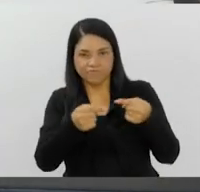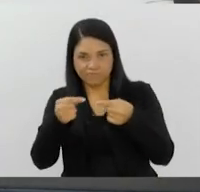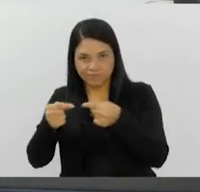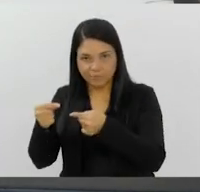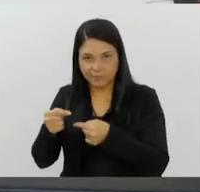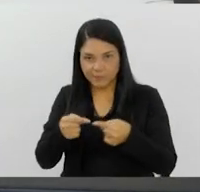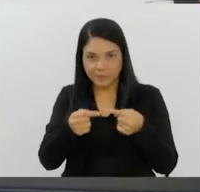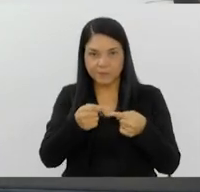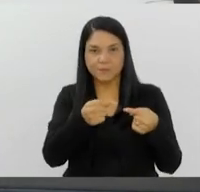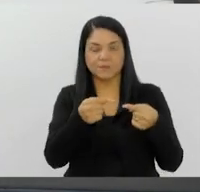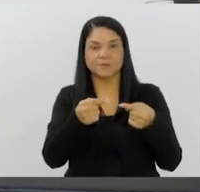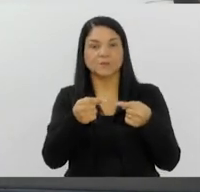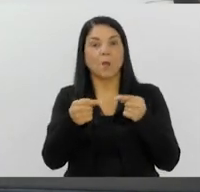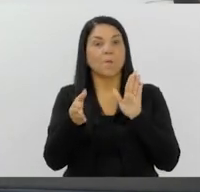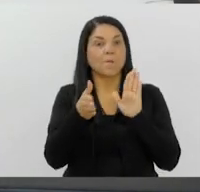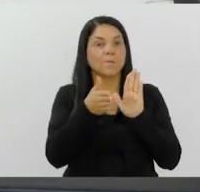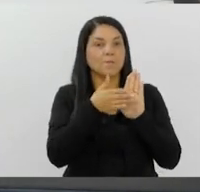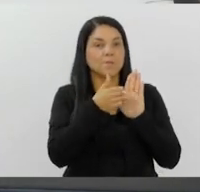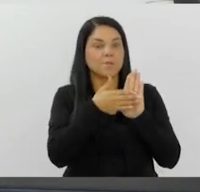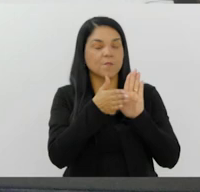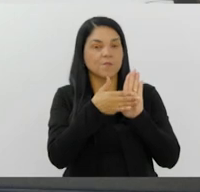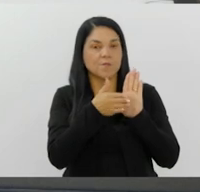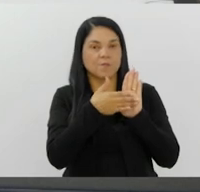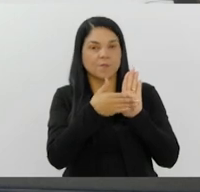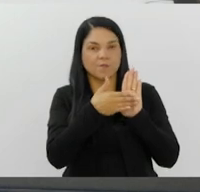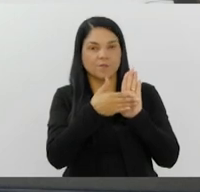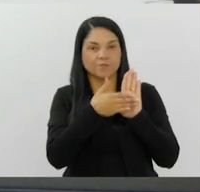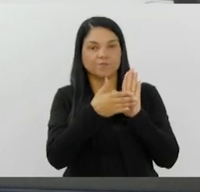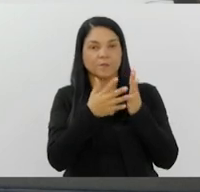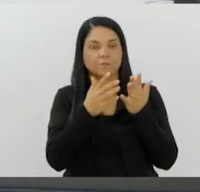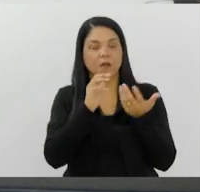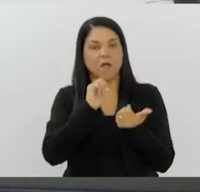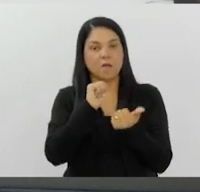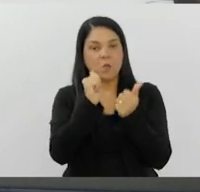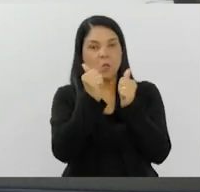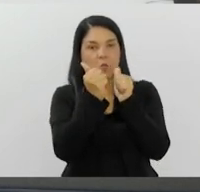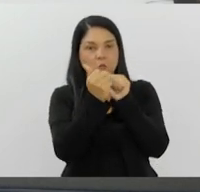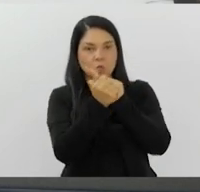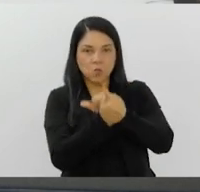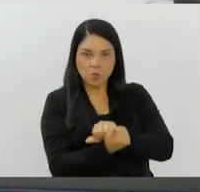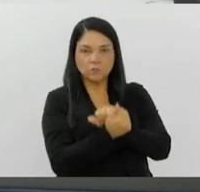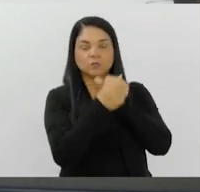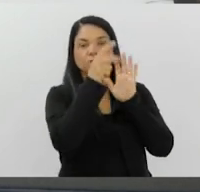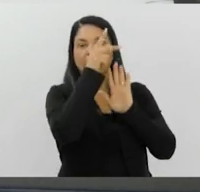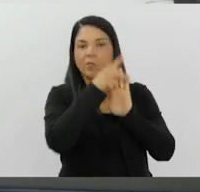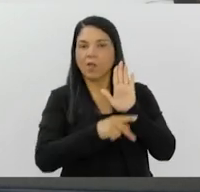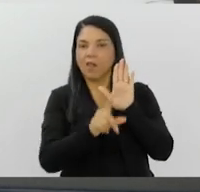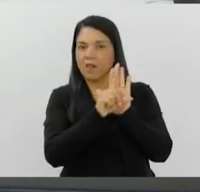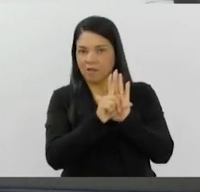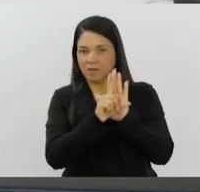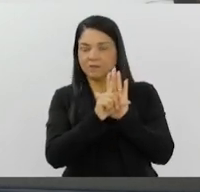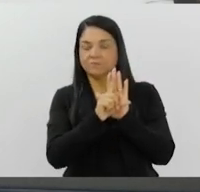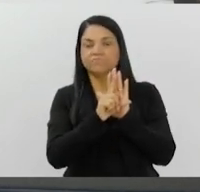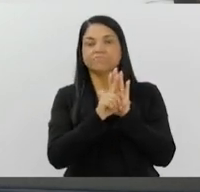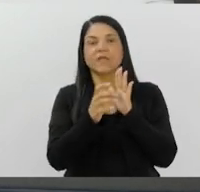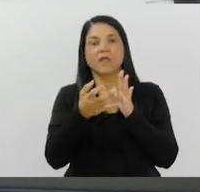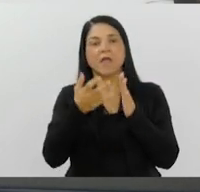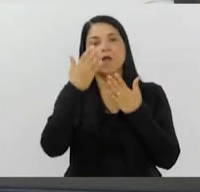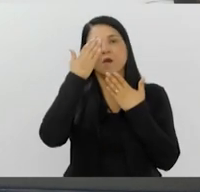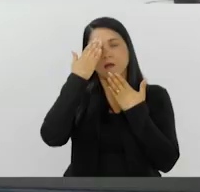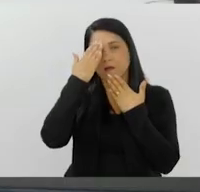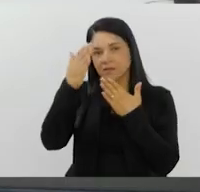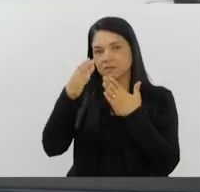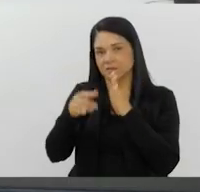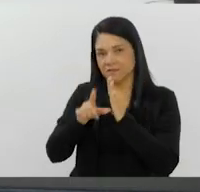levantada uma proposta para uma adequação desse projeto de lei quero aqui já agradecer